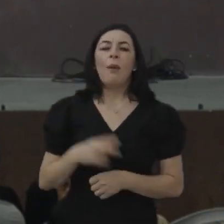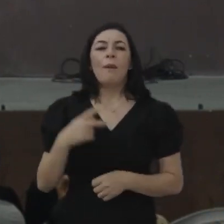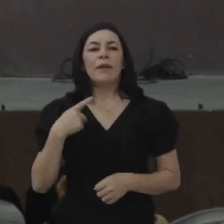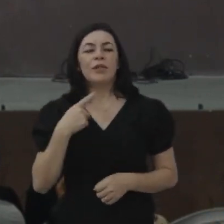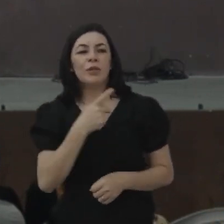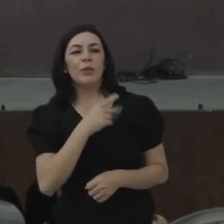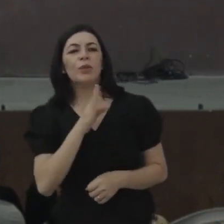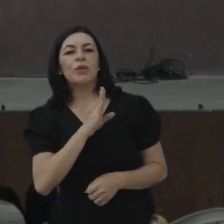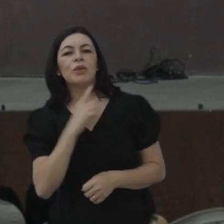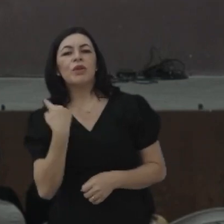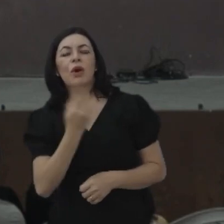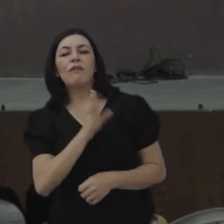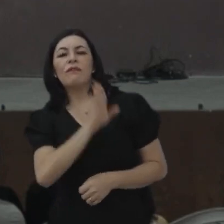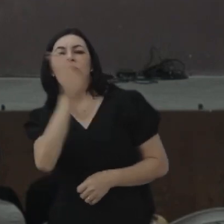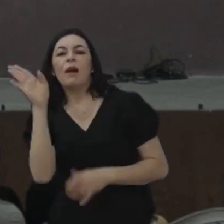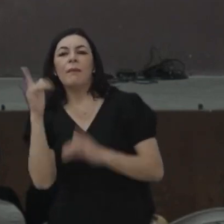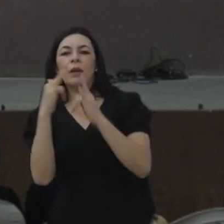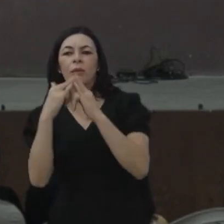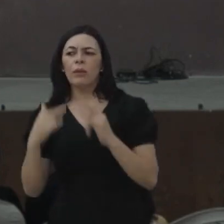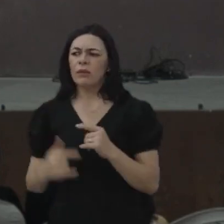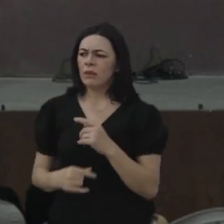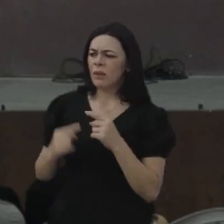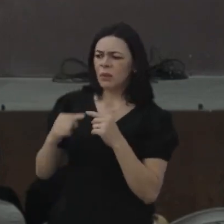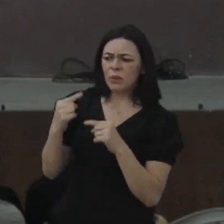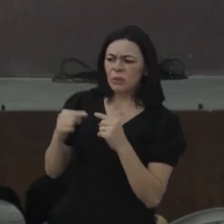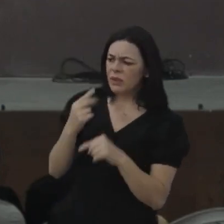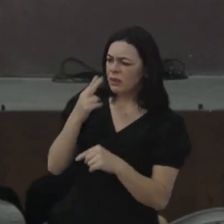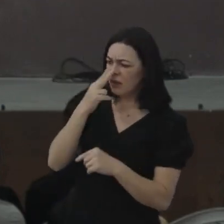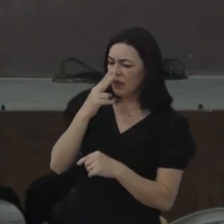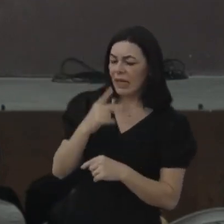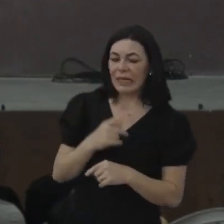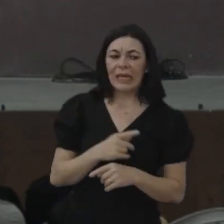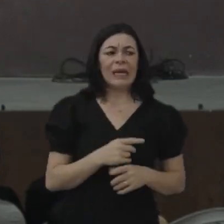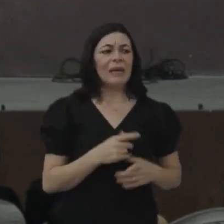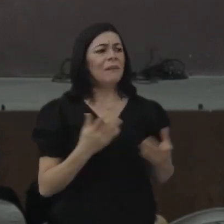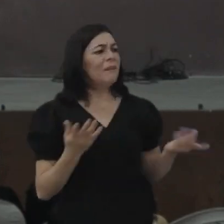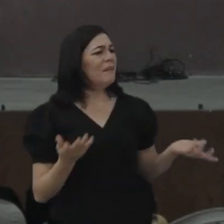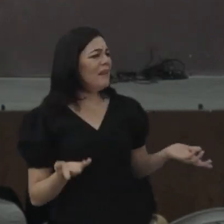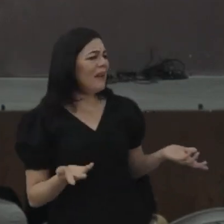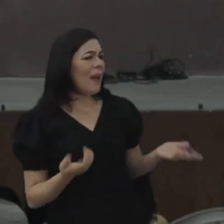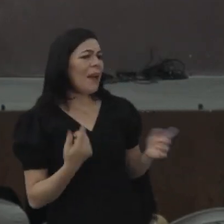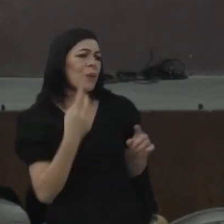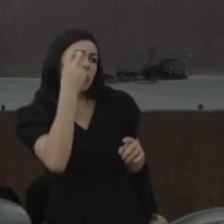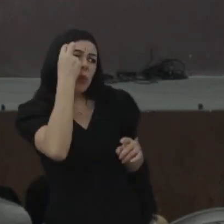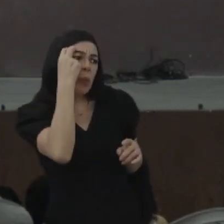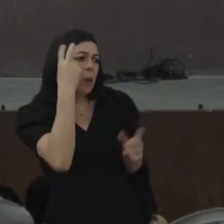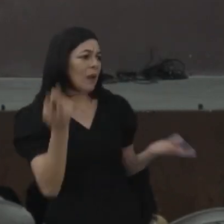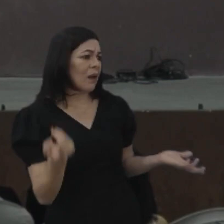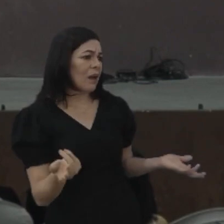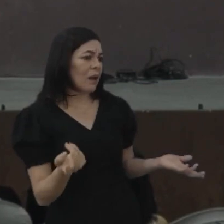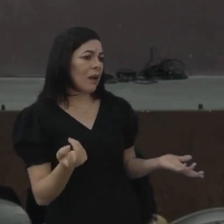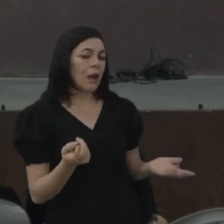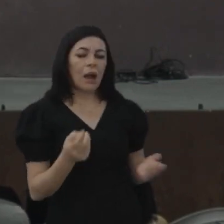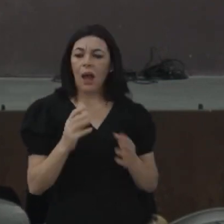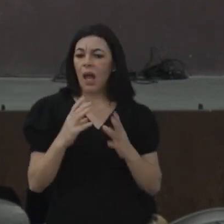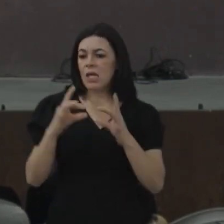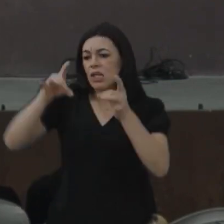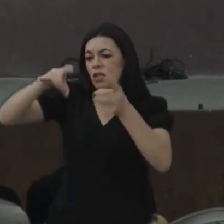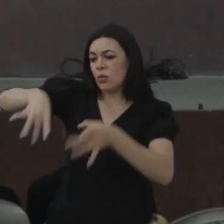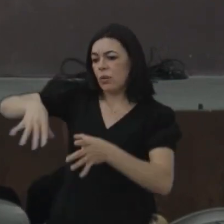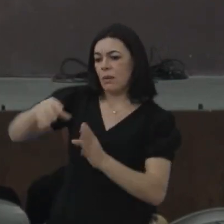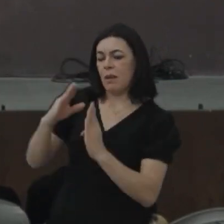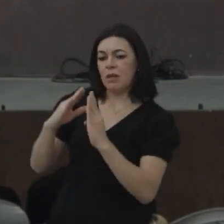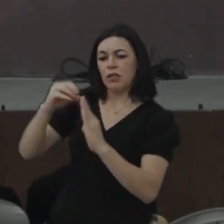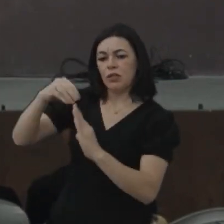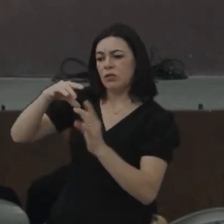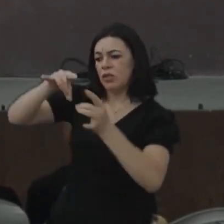está indo lá e tal, eu disse, não é legal para você, crente. Aí fui tentar explicar, a pessoa disse assim, é cultura. Aí pronto, aí foi embora da igreja, não quis ficar, não tem